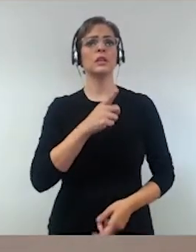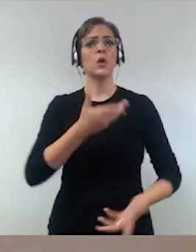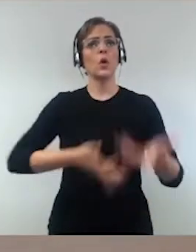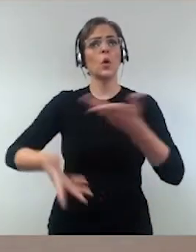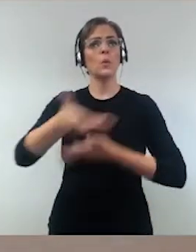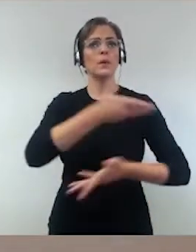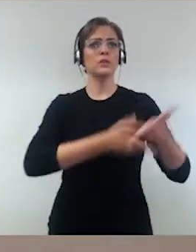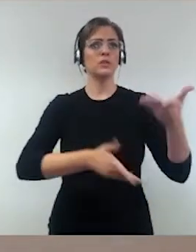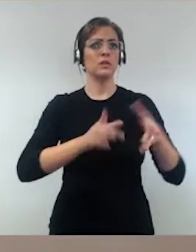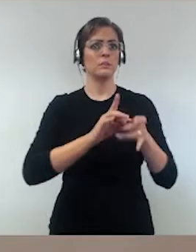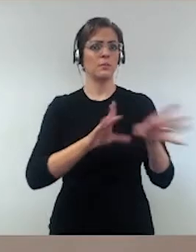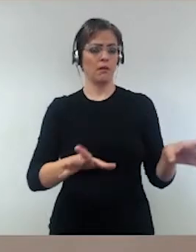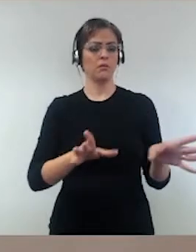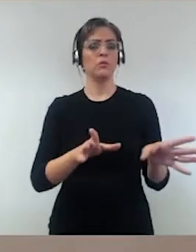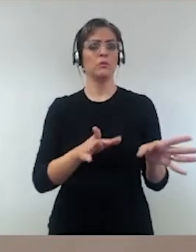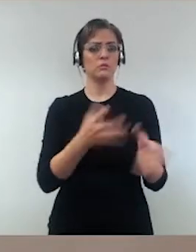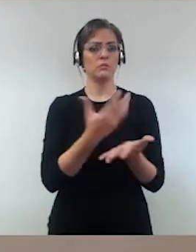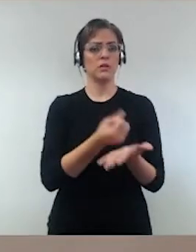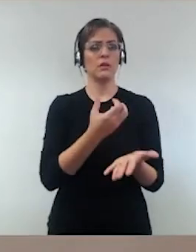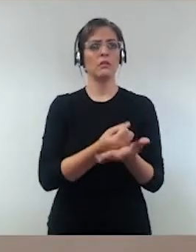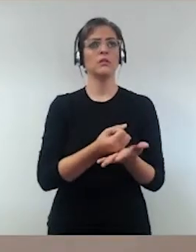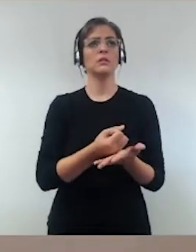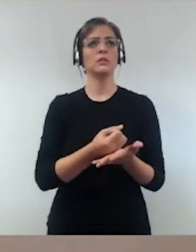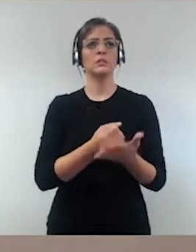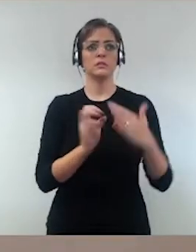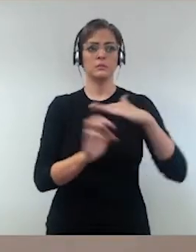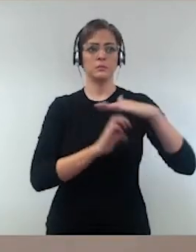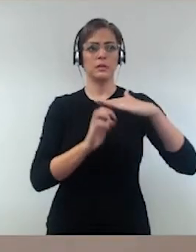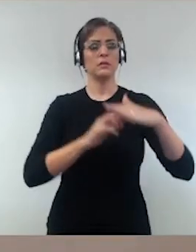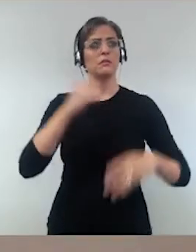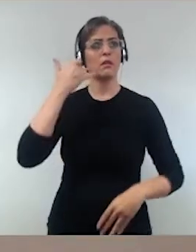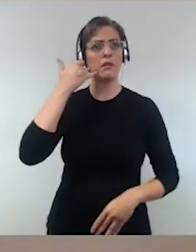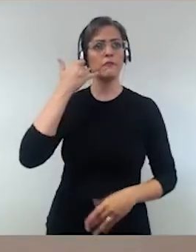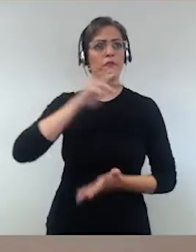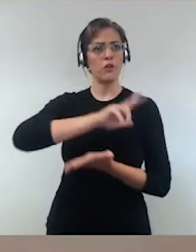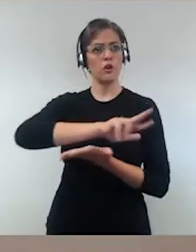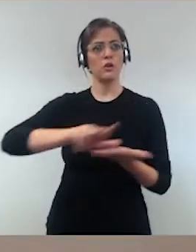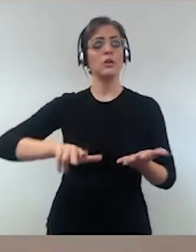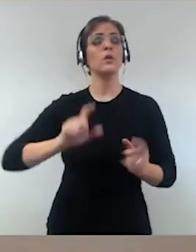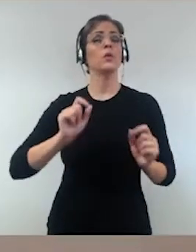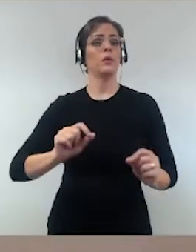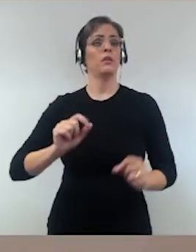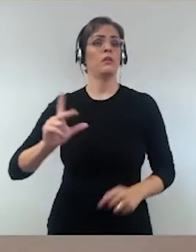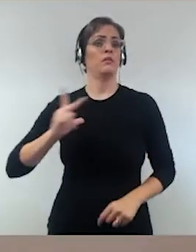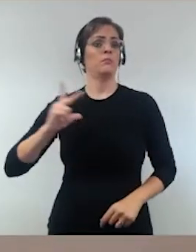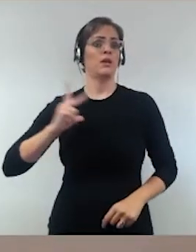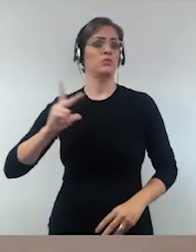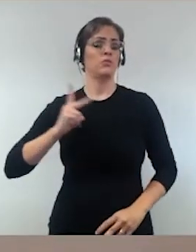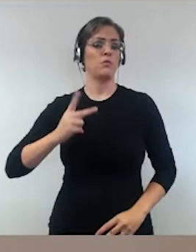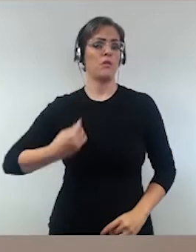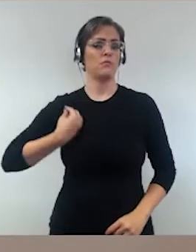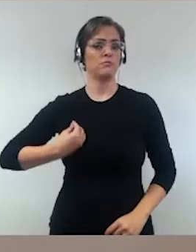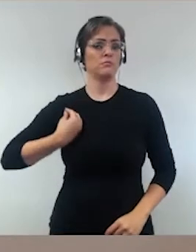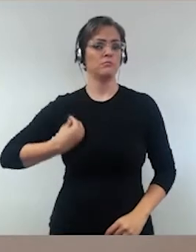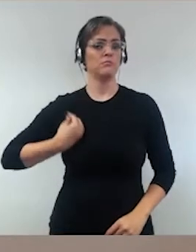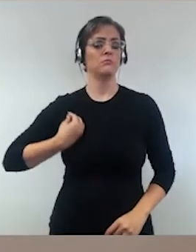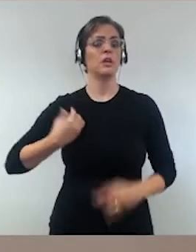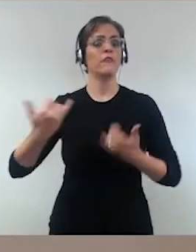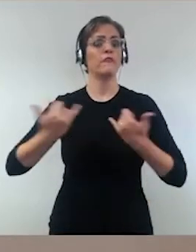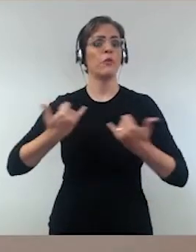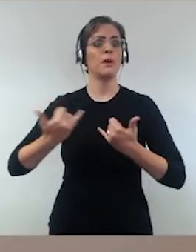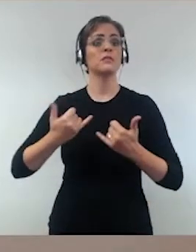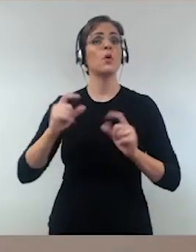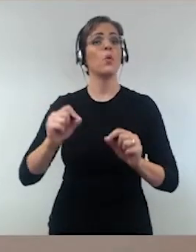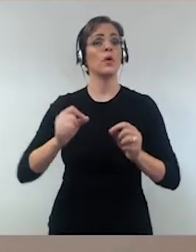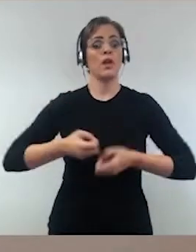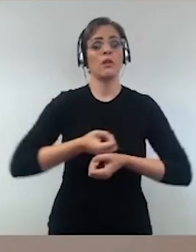o compartilhamento por parte das operadoras de telefonia de diversos dados pessoais para o IBGE. E me parece